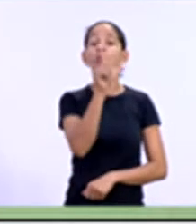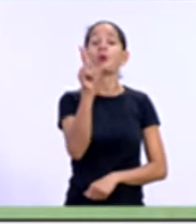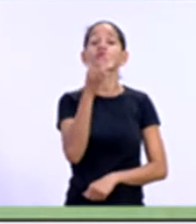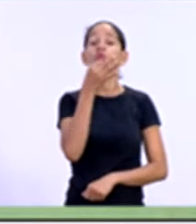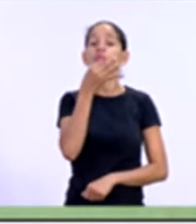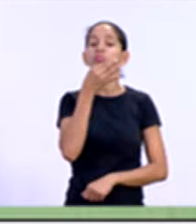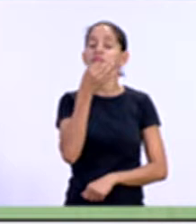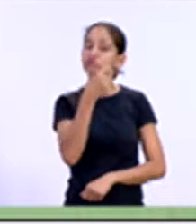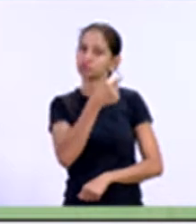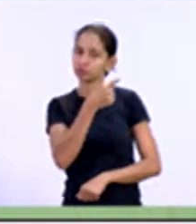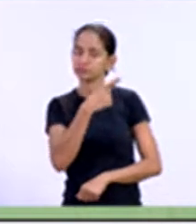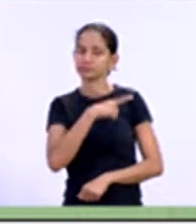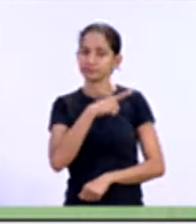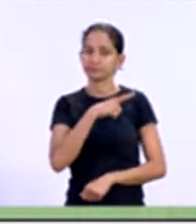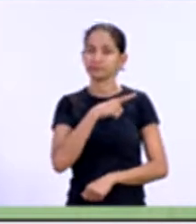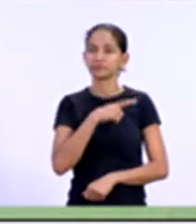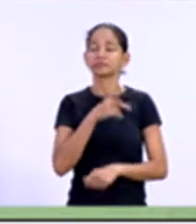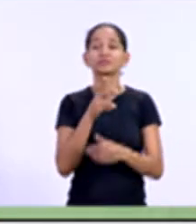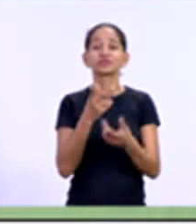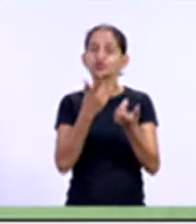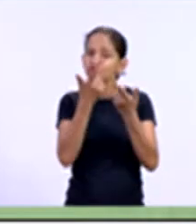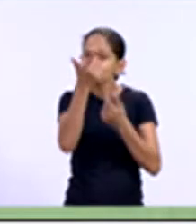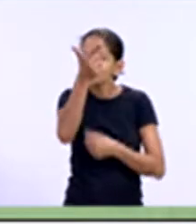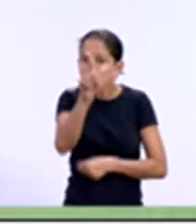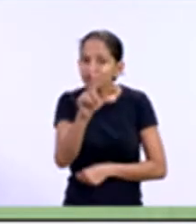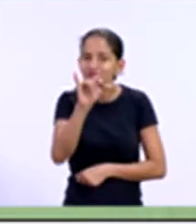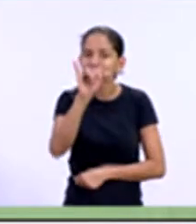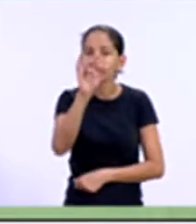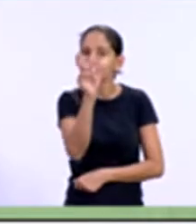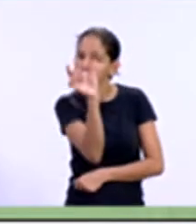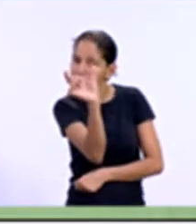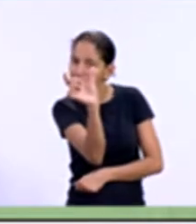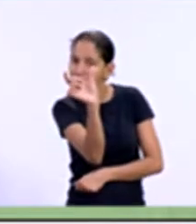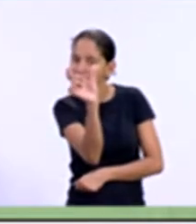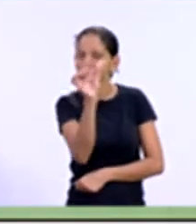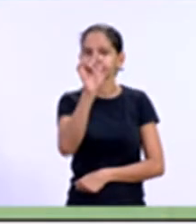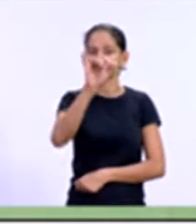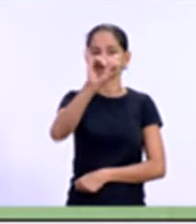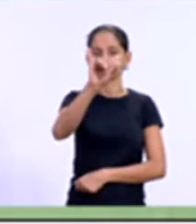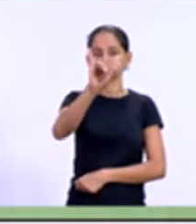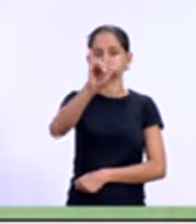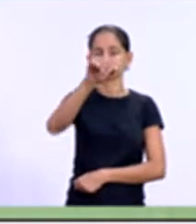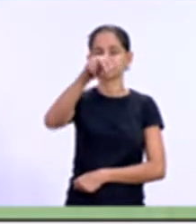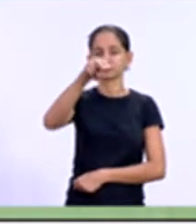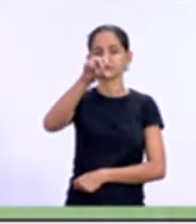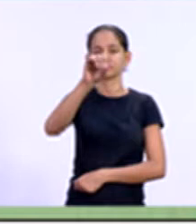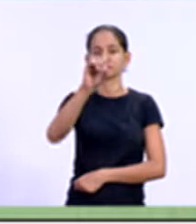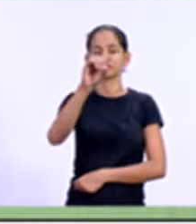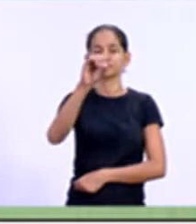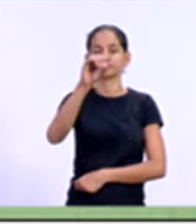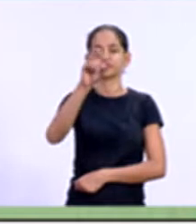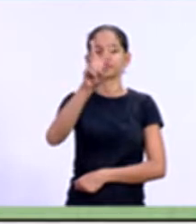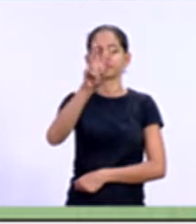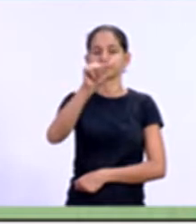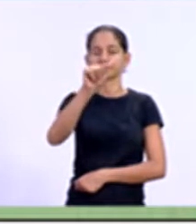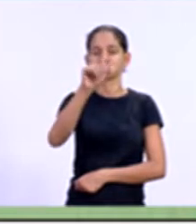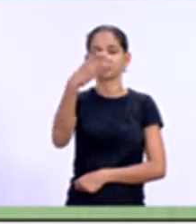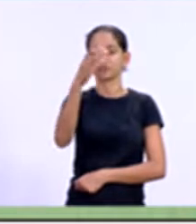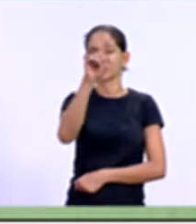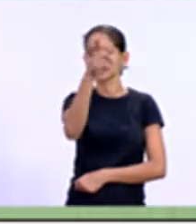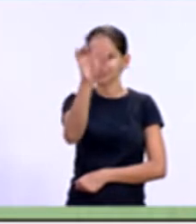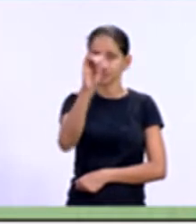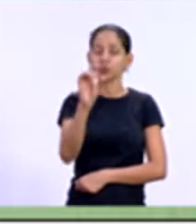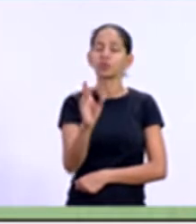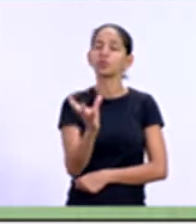AVA. É uma inovação, olha só, a palavra que nós sublinhamos anteriormente, na parte da educação,